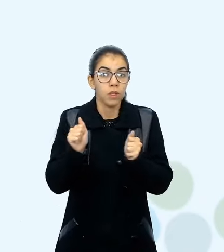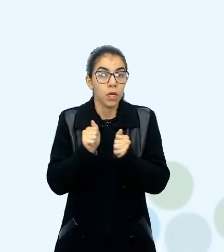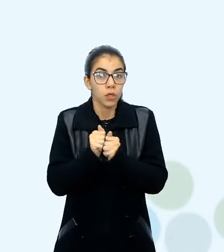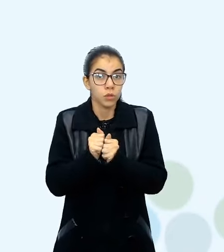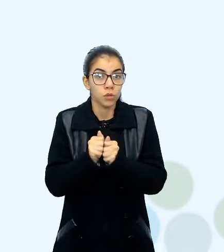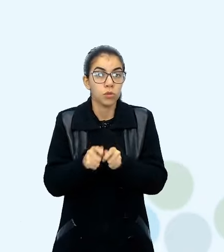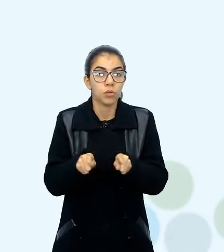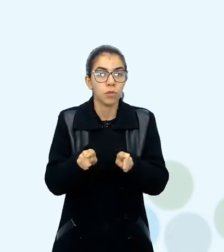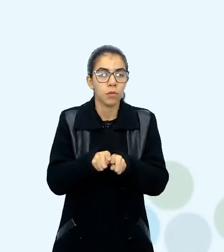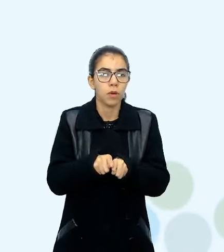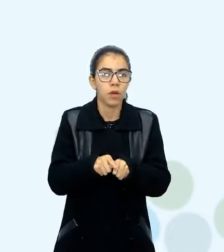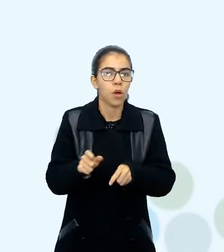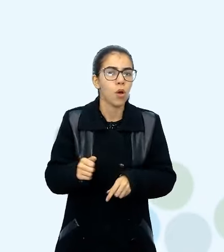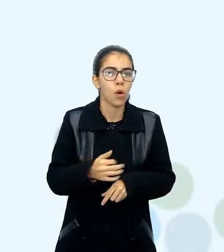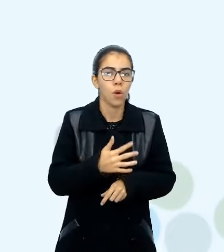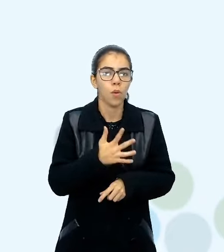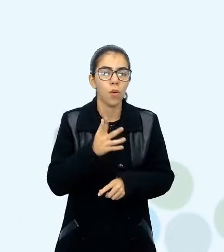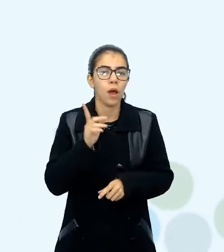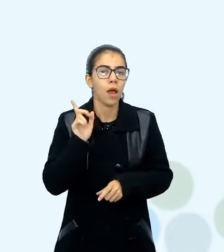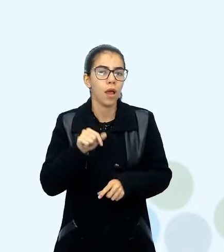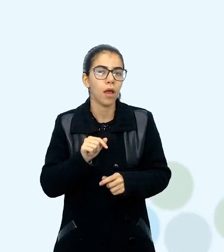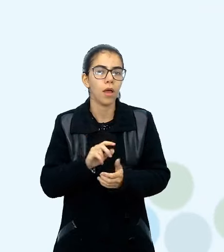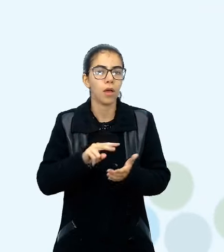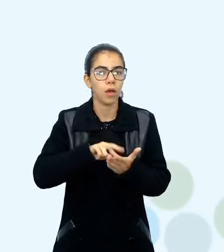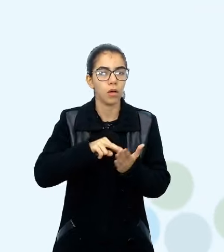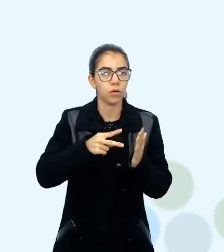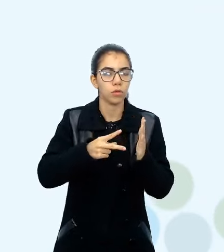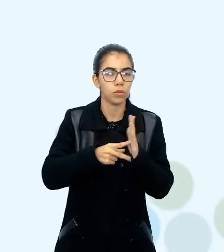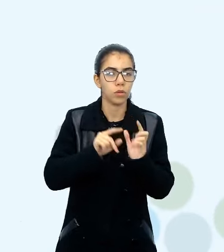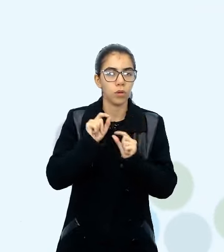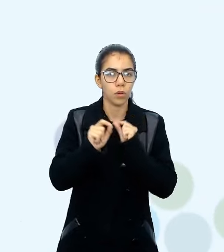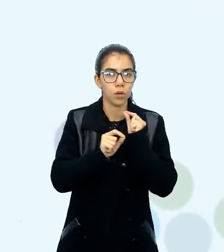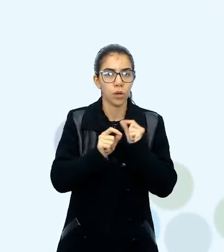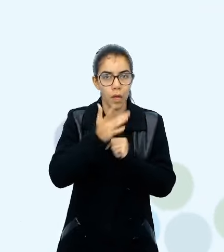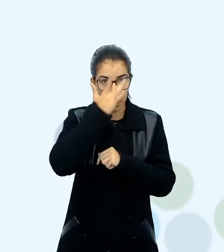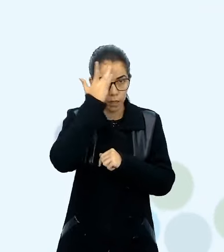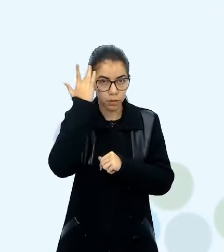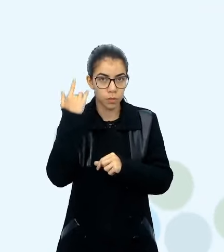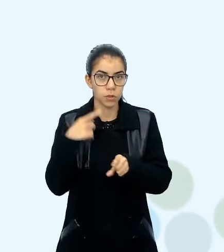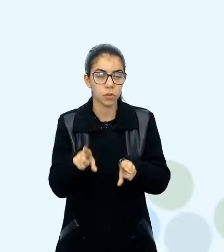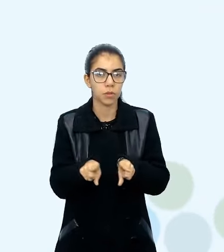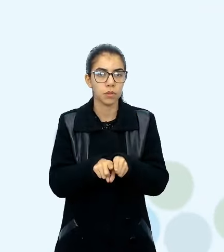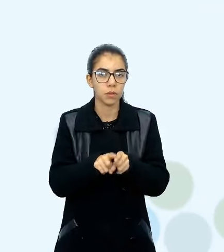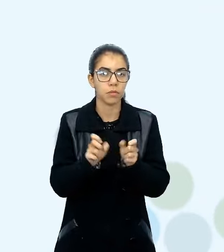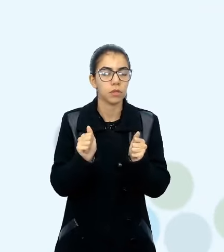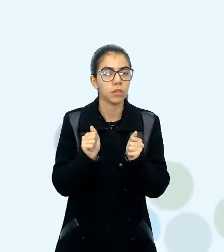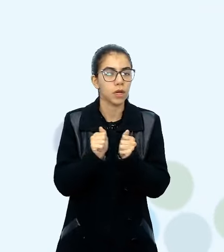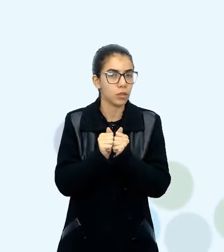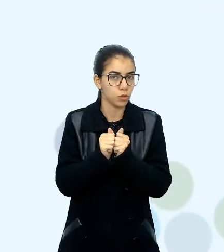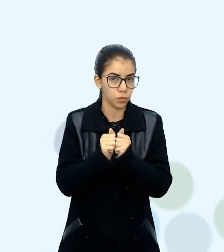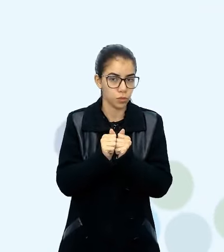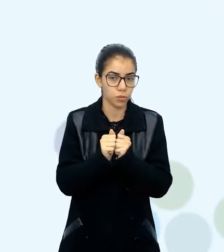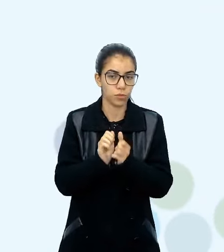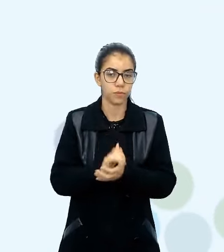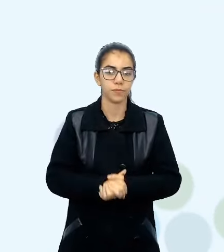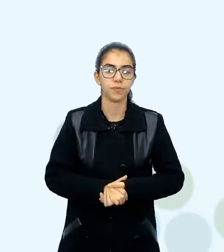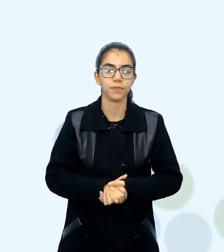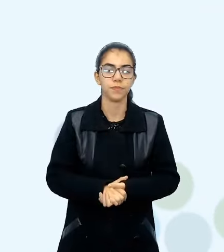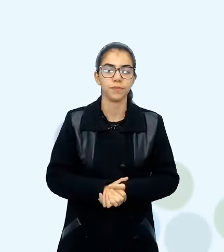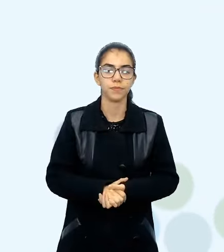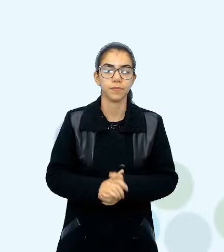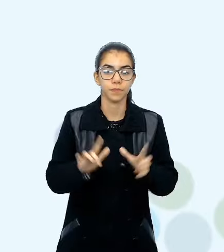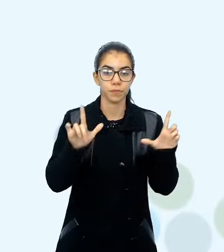né, qual é o significado para ela de entender as pessoas que estão ali no dia a dia com ela, tá?